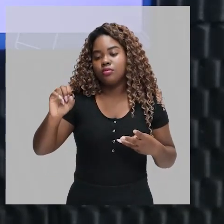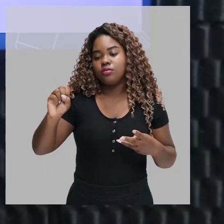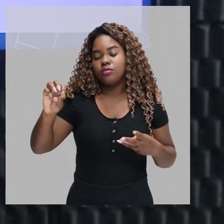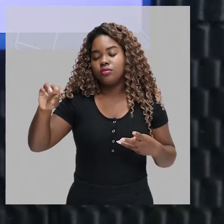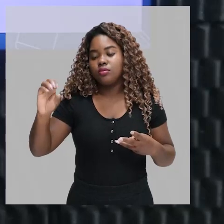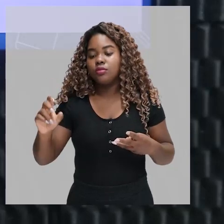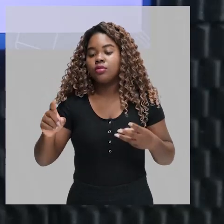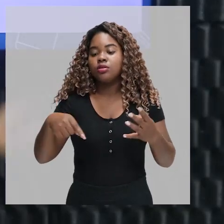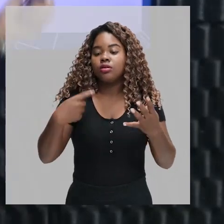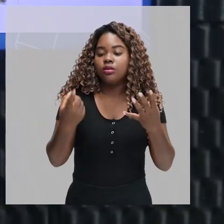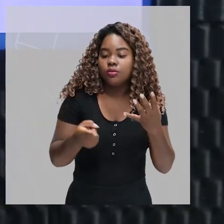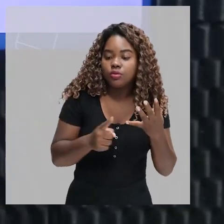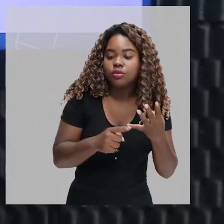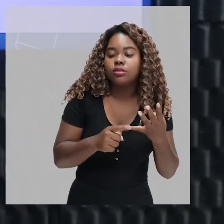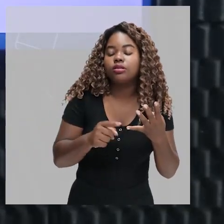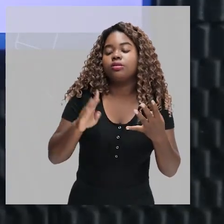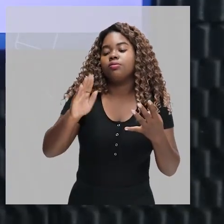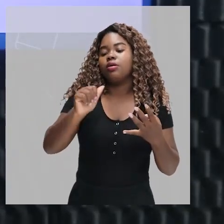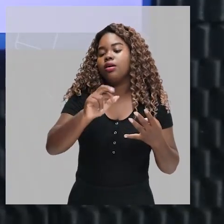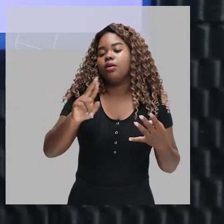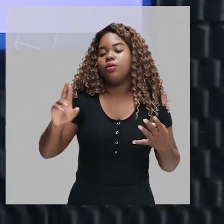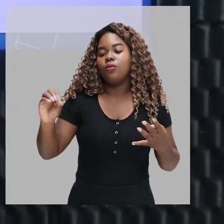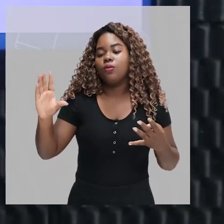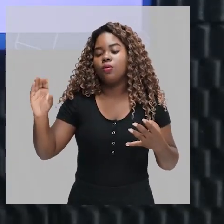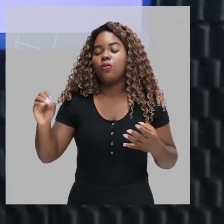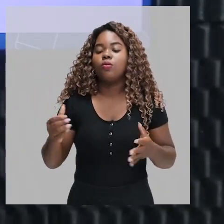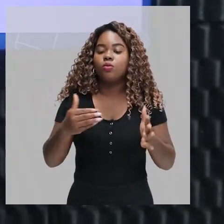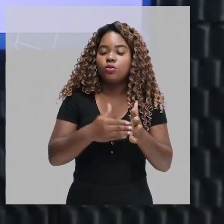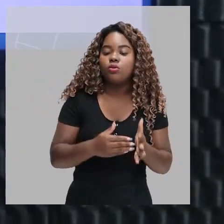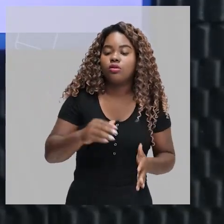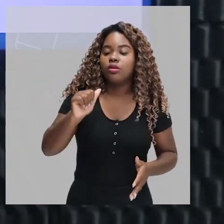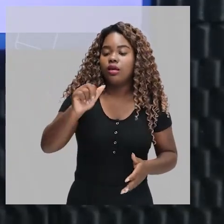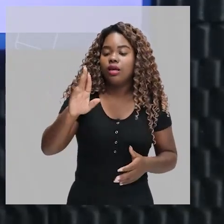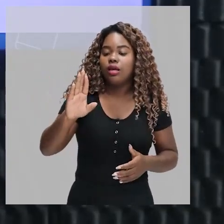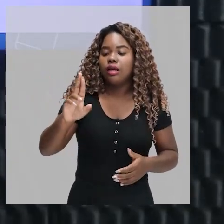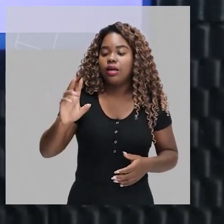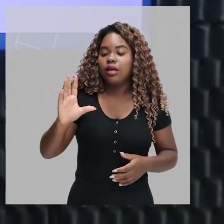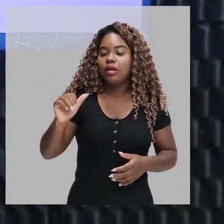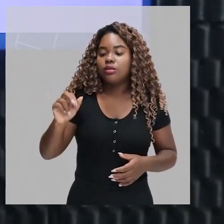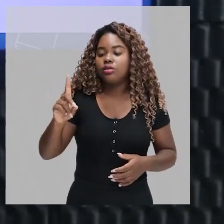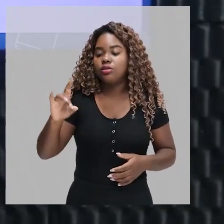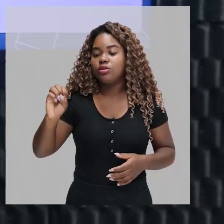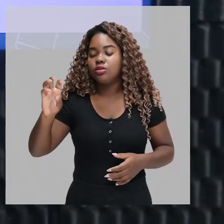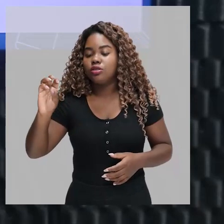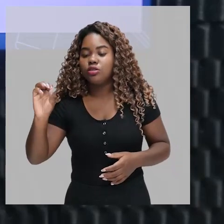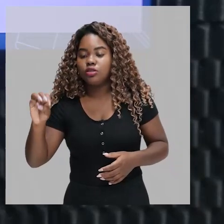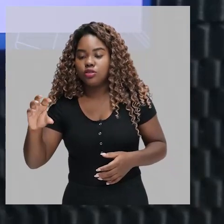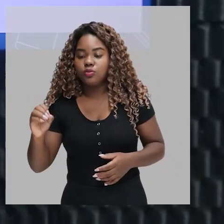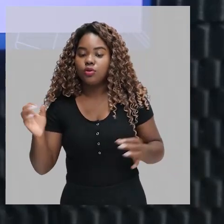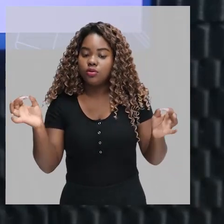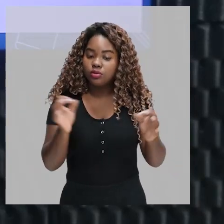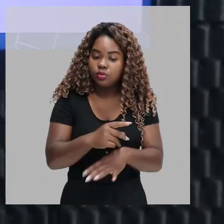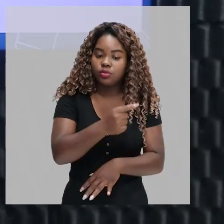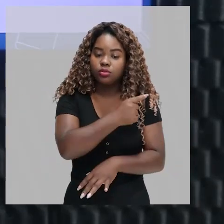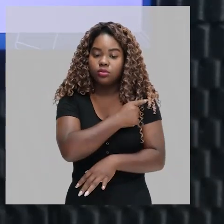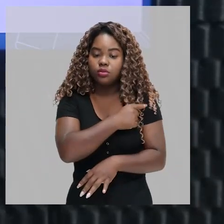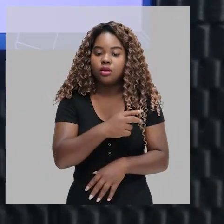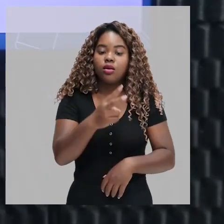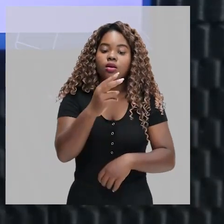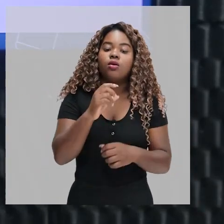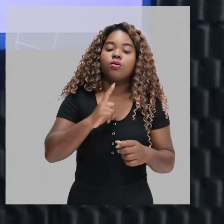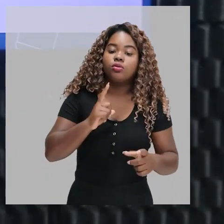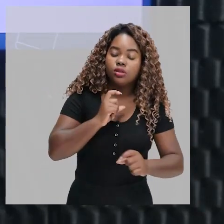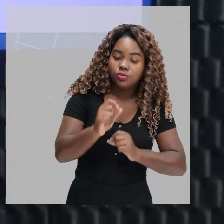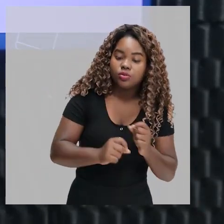Barroco aí vem o arcadismo encerra o conteúdo programático de literatura do primeiro ano quando nós iniciamos